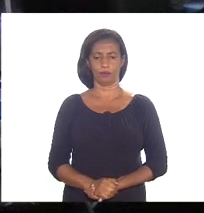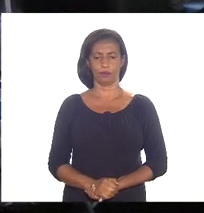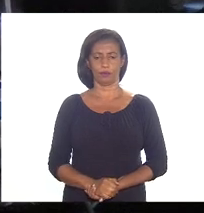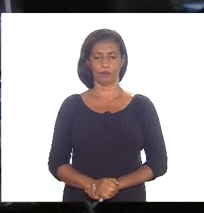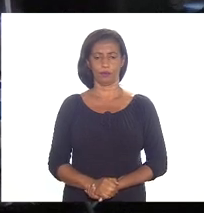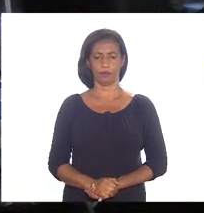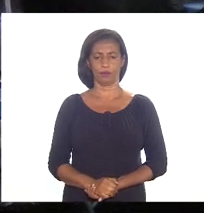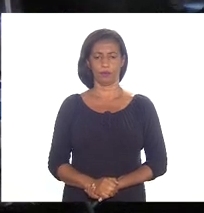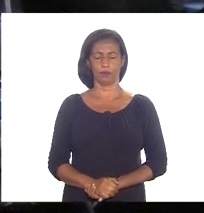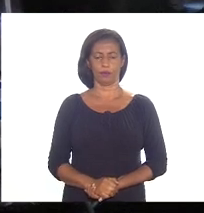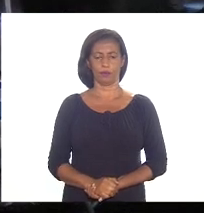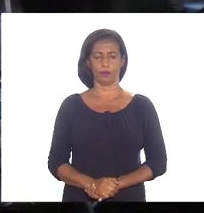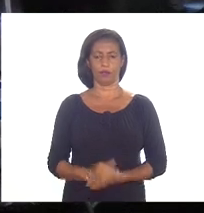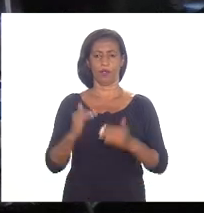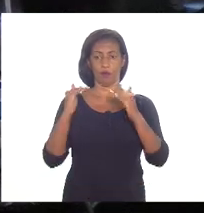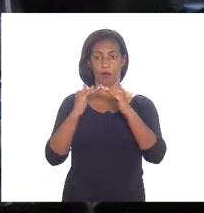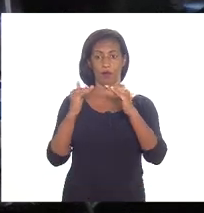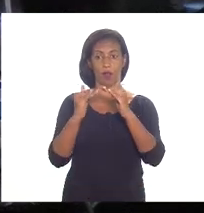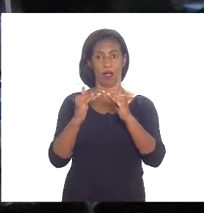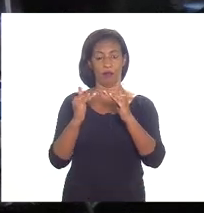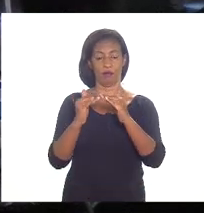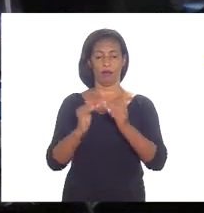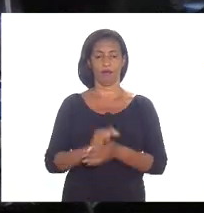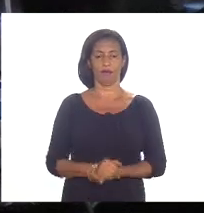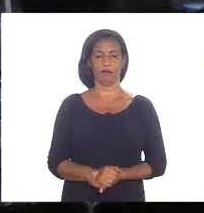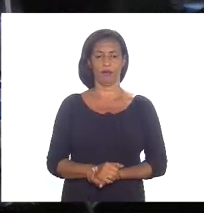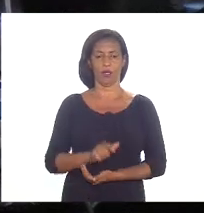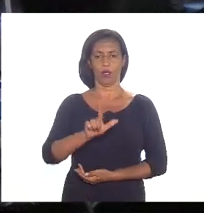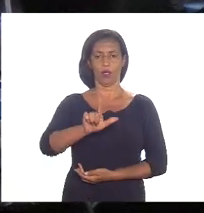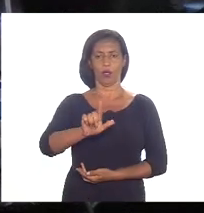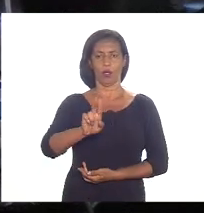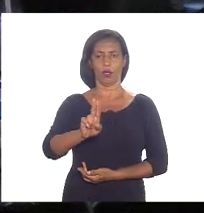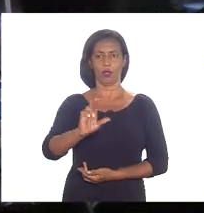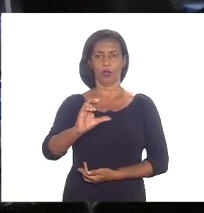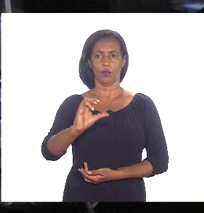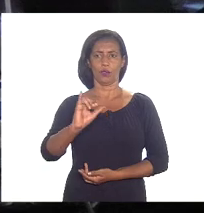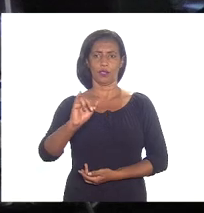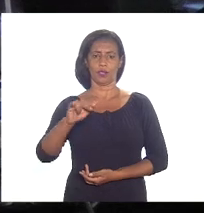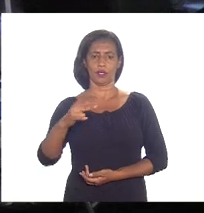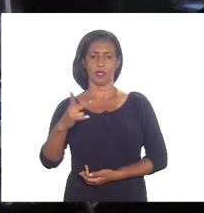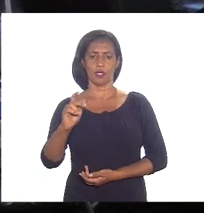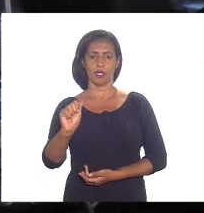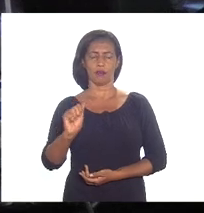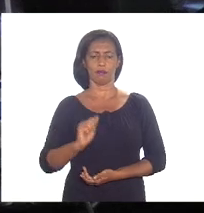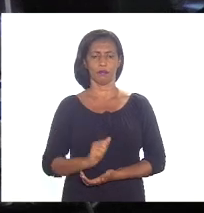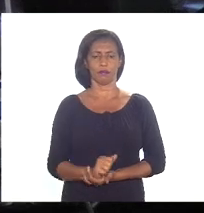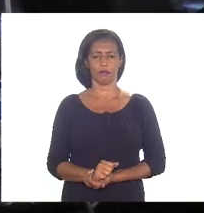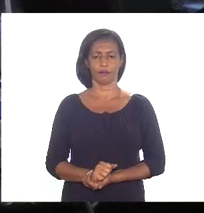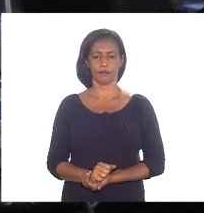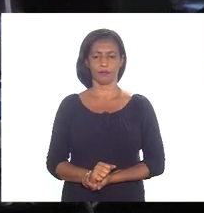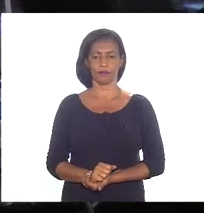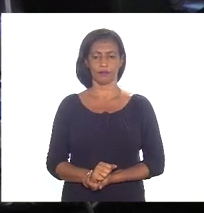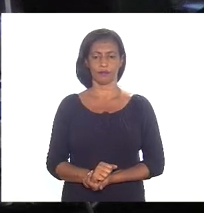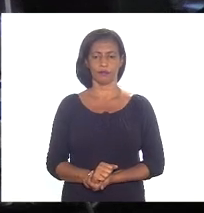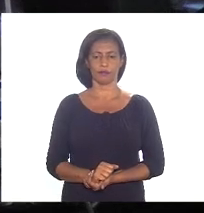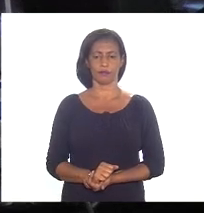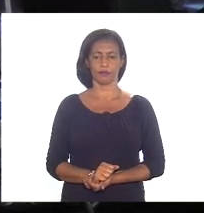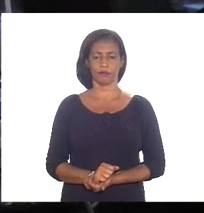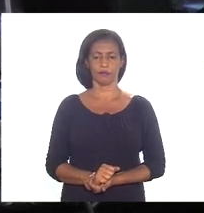votou sim, favorável no grupo. Deputada Lucinha. Deputada Lucinha.